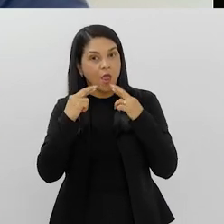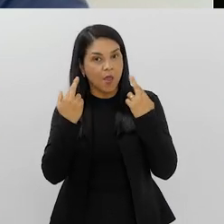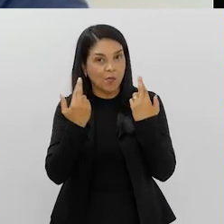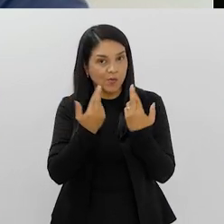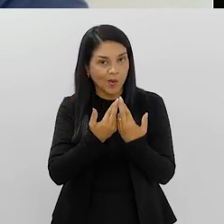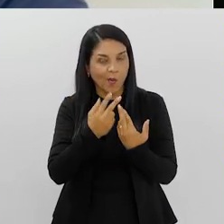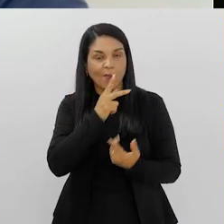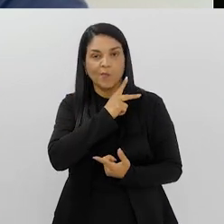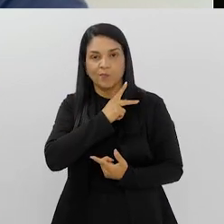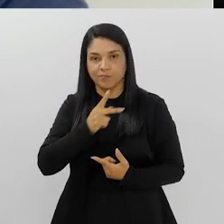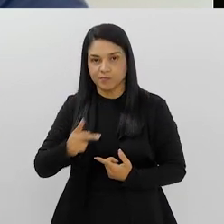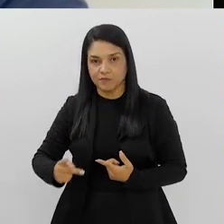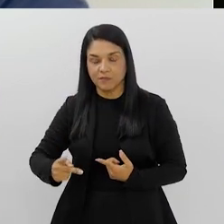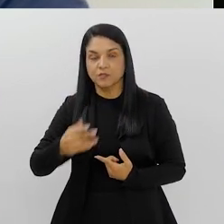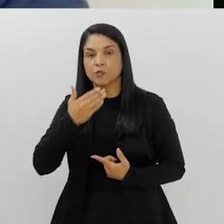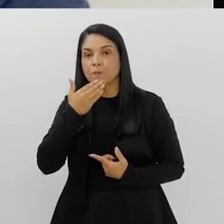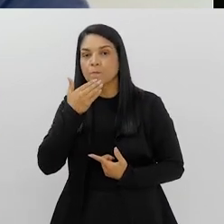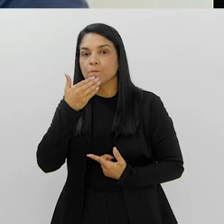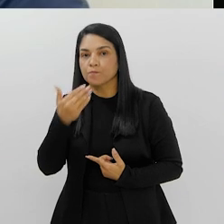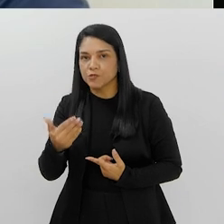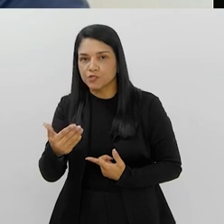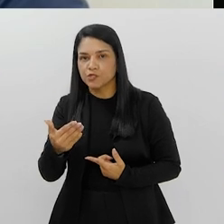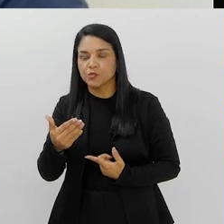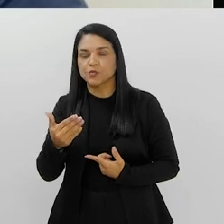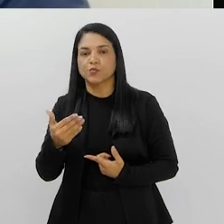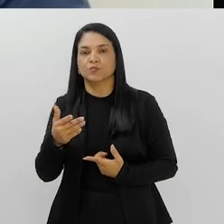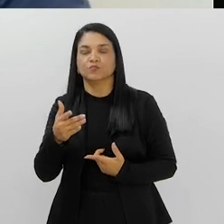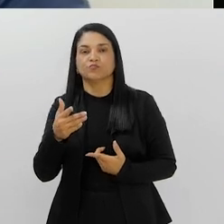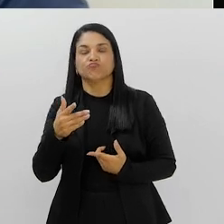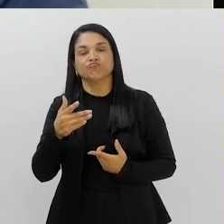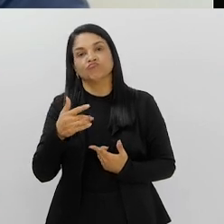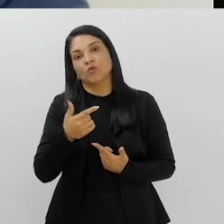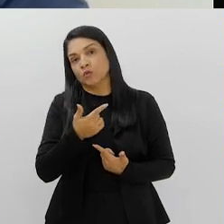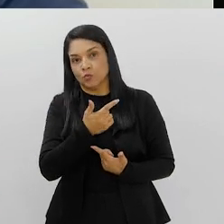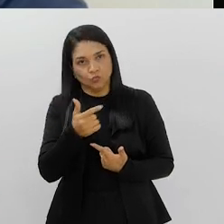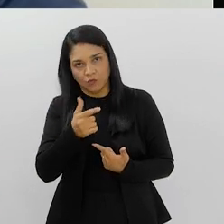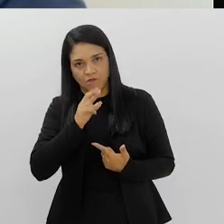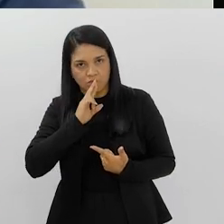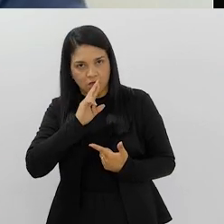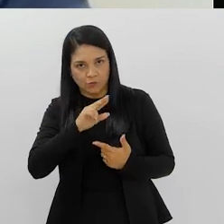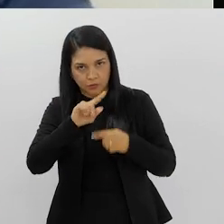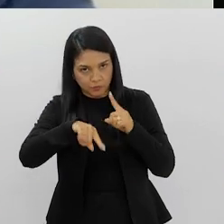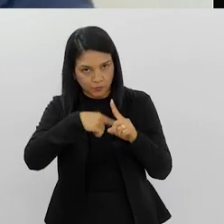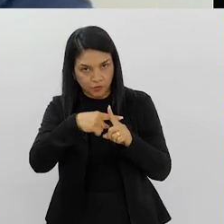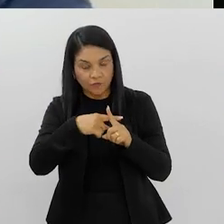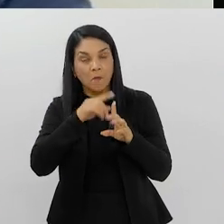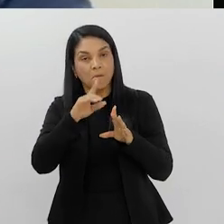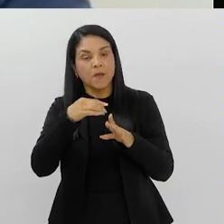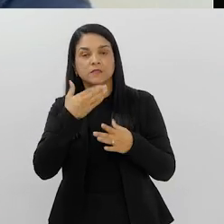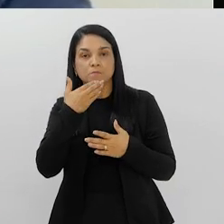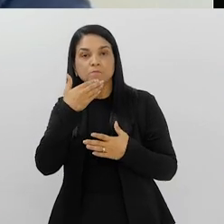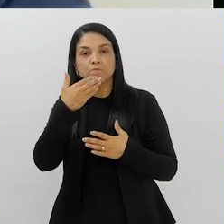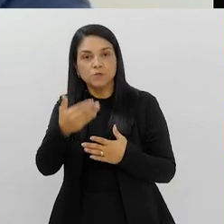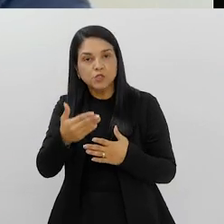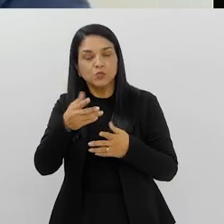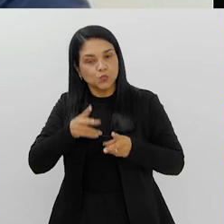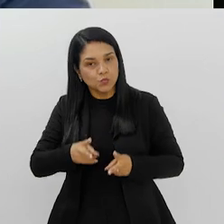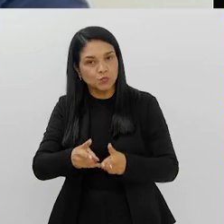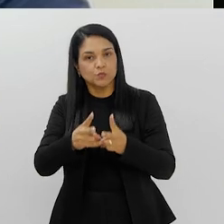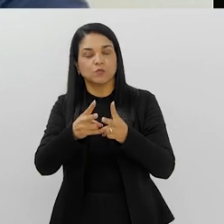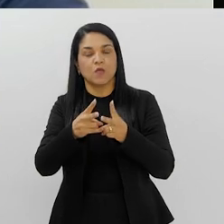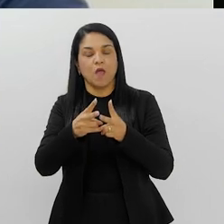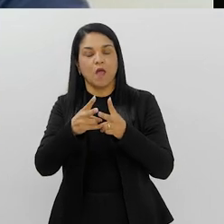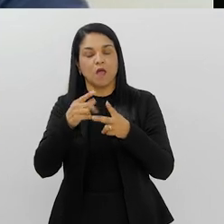já tivemos uma reunião, o presidente falou que queria, apesar de não ter o resultado que a gente esperava no ano passado, eles viram que tinham trabalho